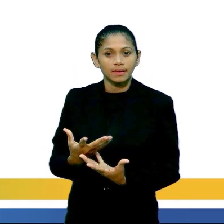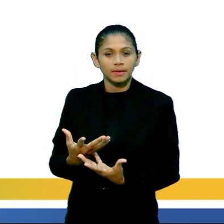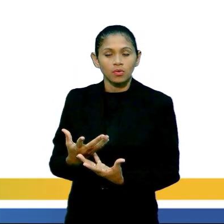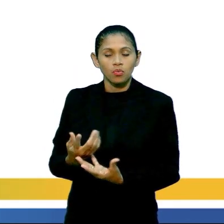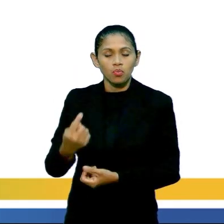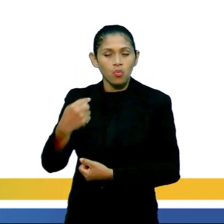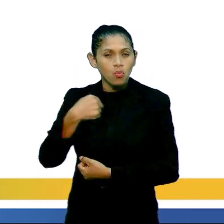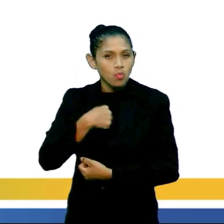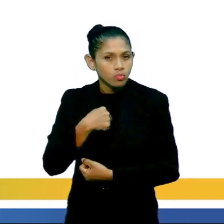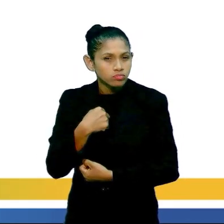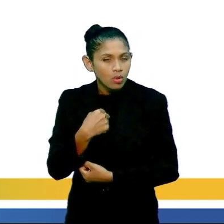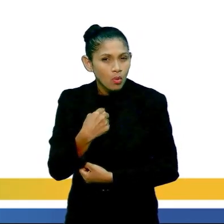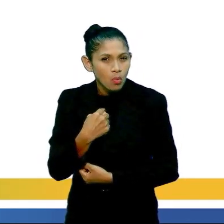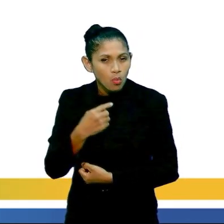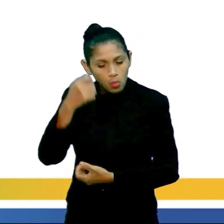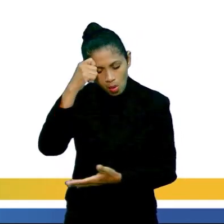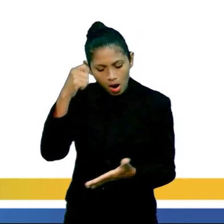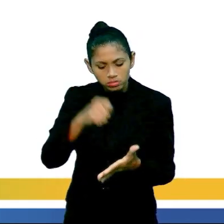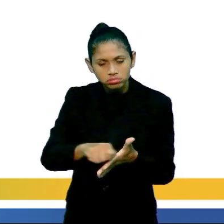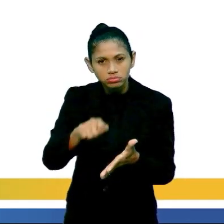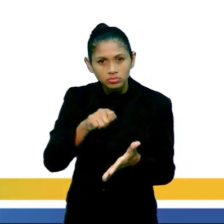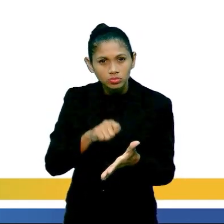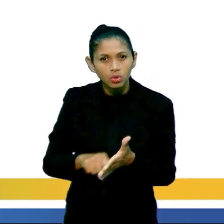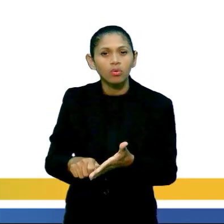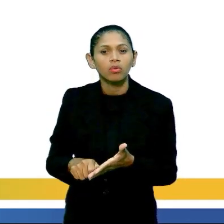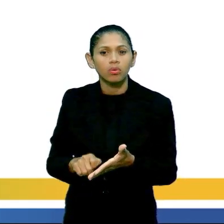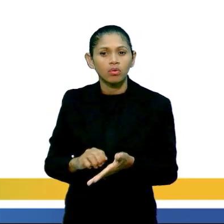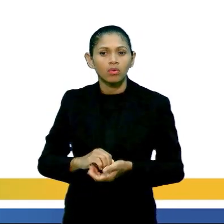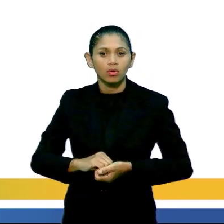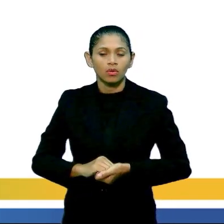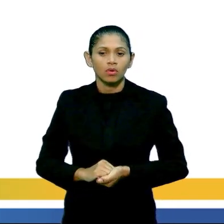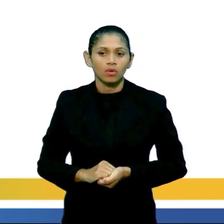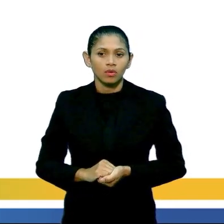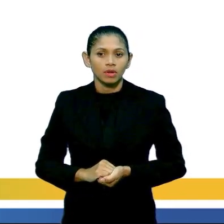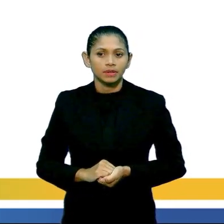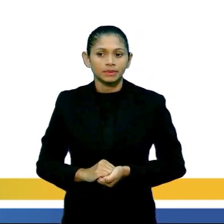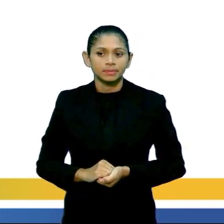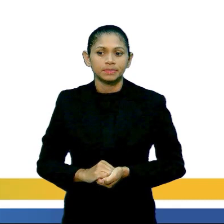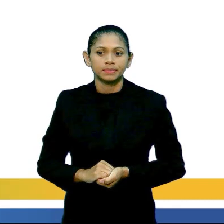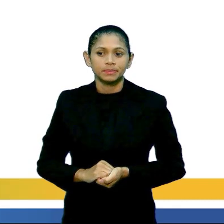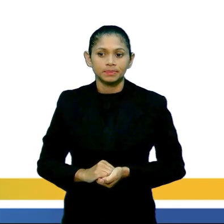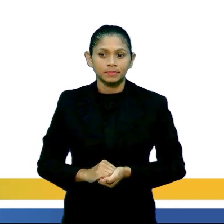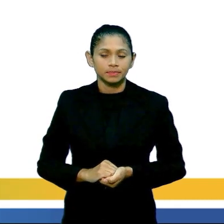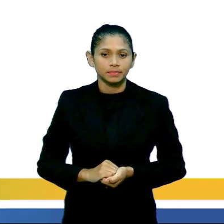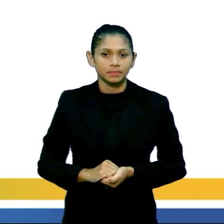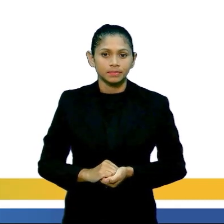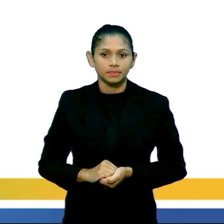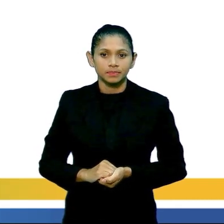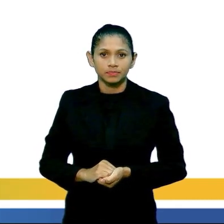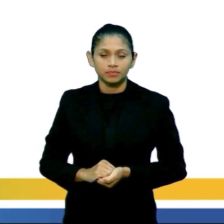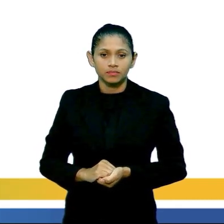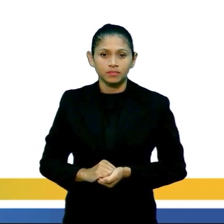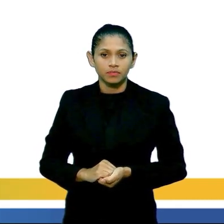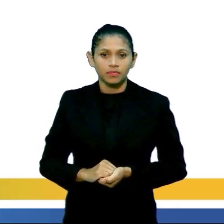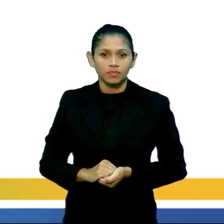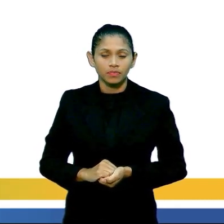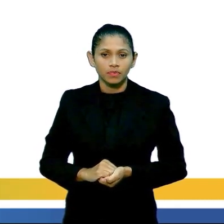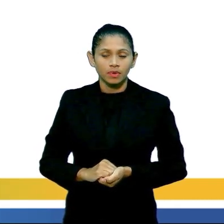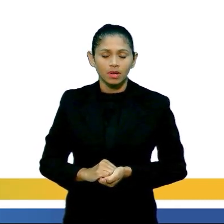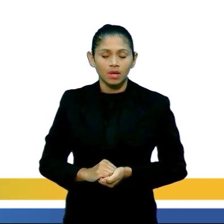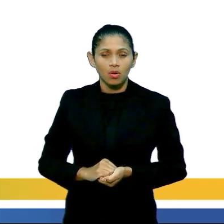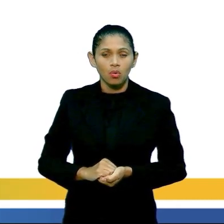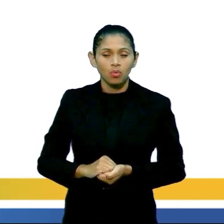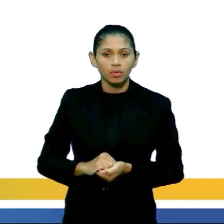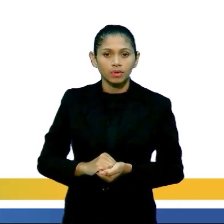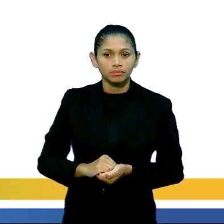gênero. O eu lírico, tá, galera? Para quem tem dificuldade de entender o que é o eu lírico, ele é como se fosse um narrador, só